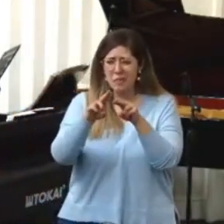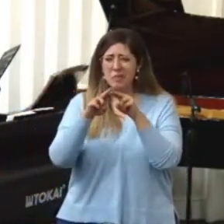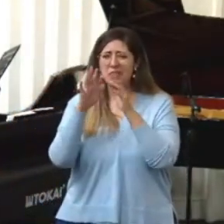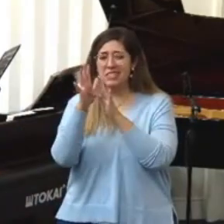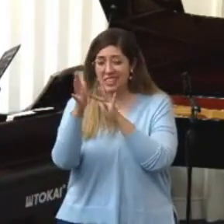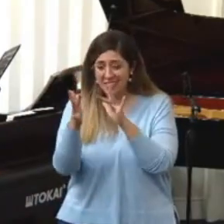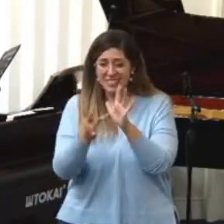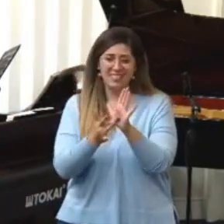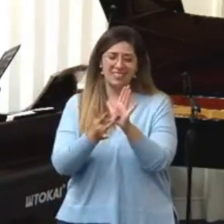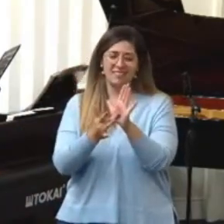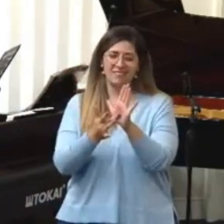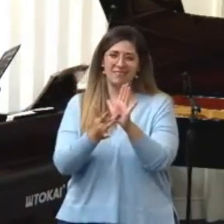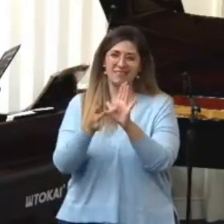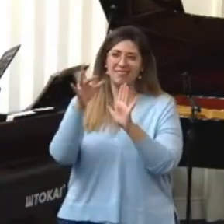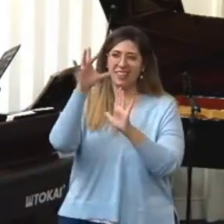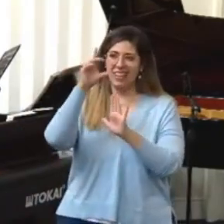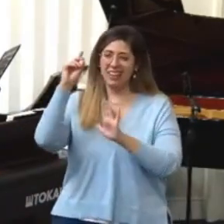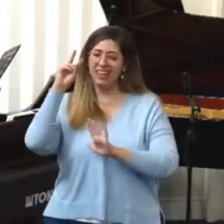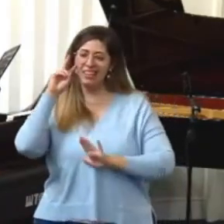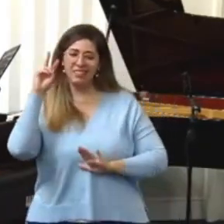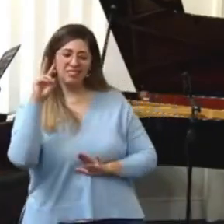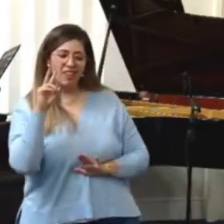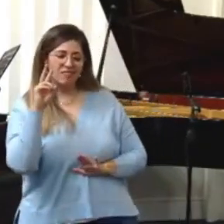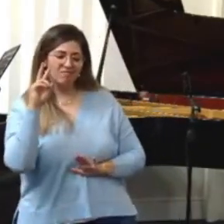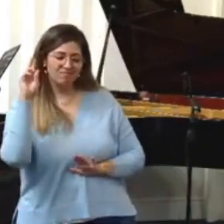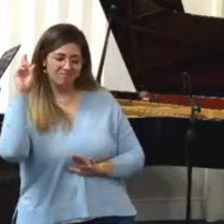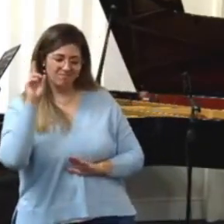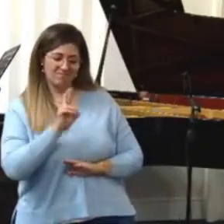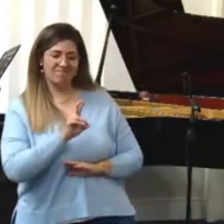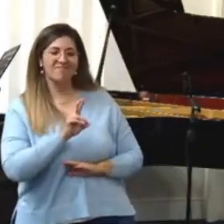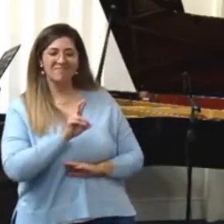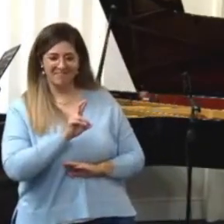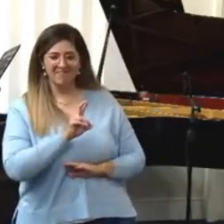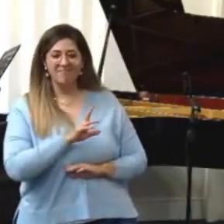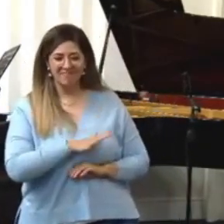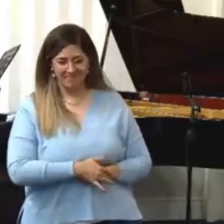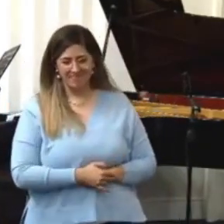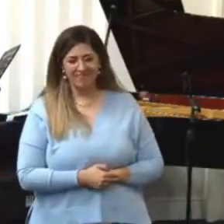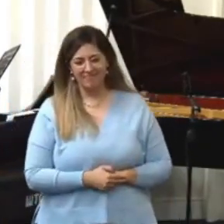de Jesus, Deus ouve.